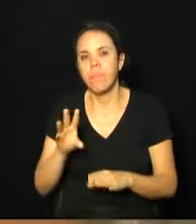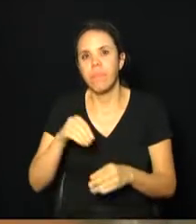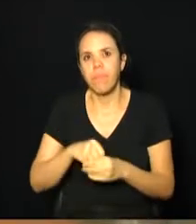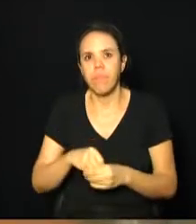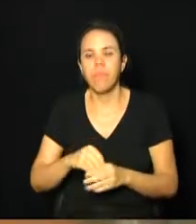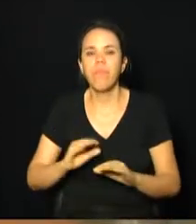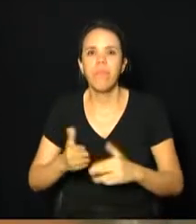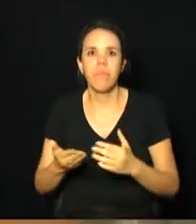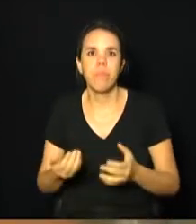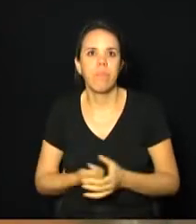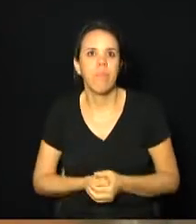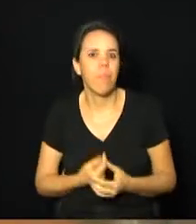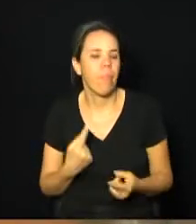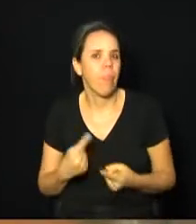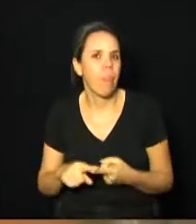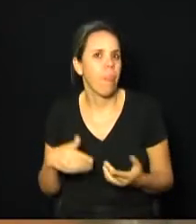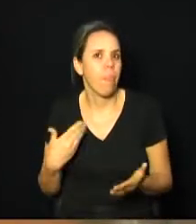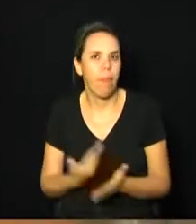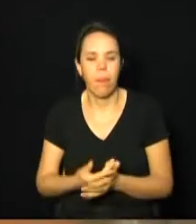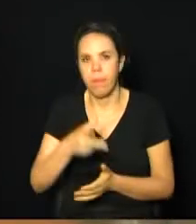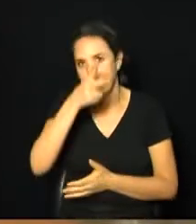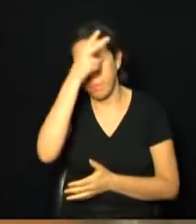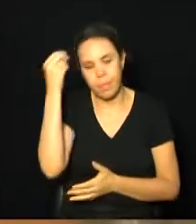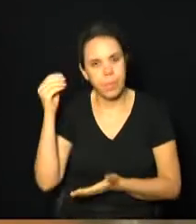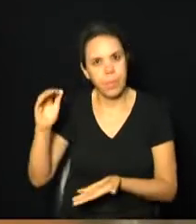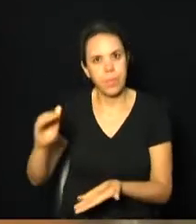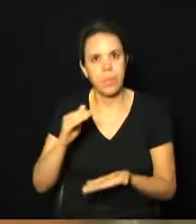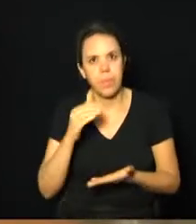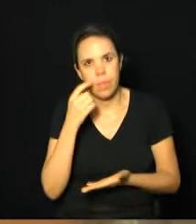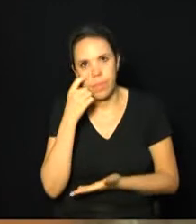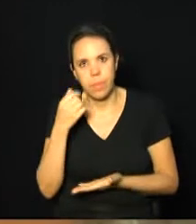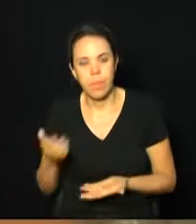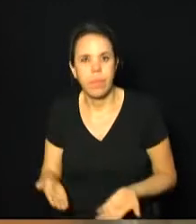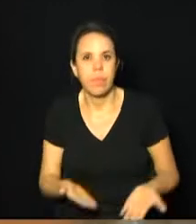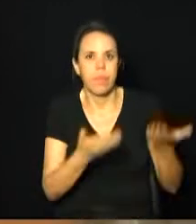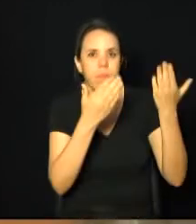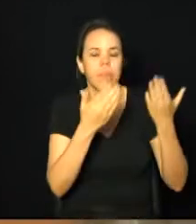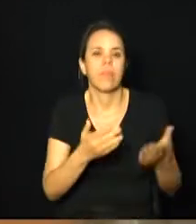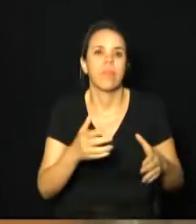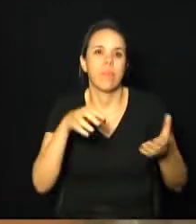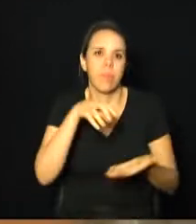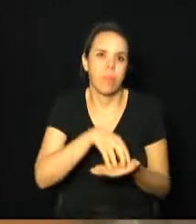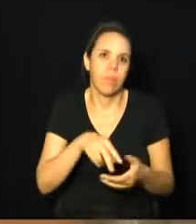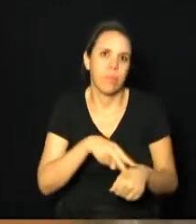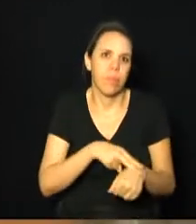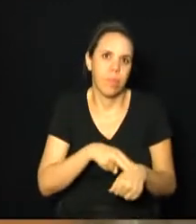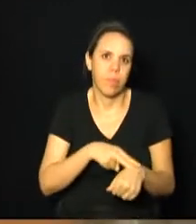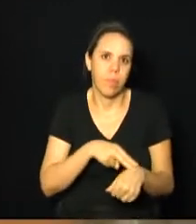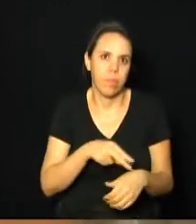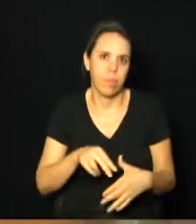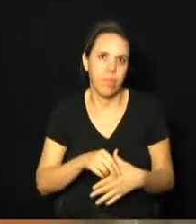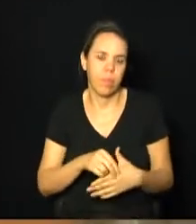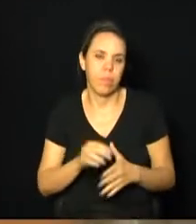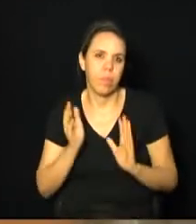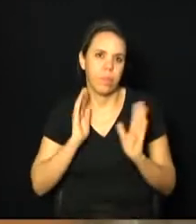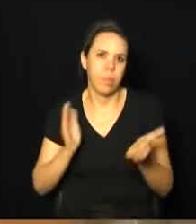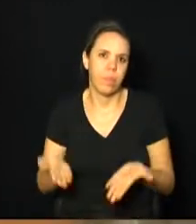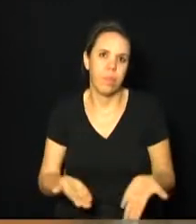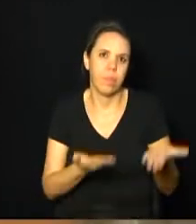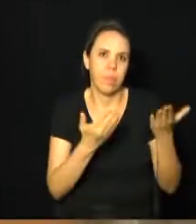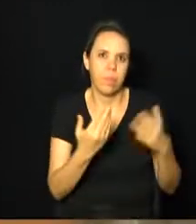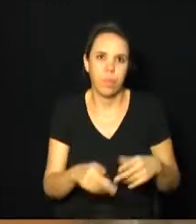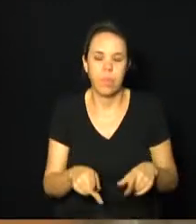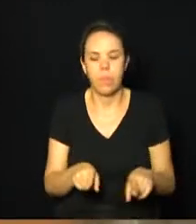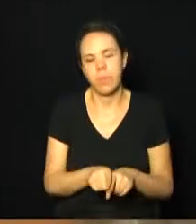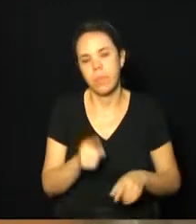bairro, porque até que a prefeitura coleta, leva para a usina verde. Então, esse transporte, eu acho que para